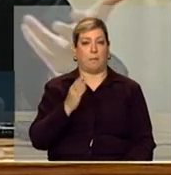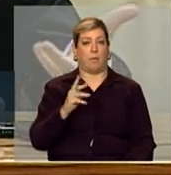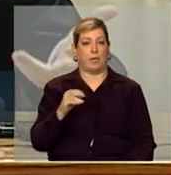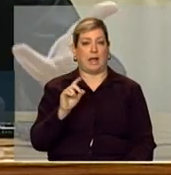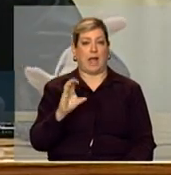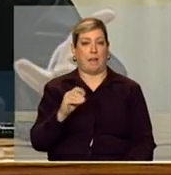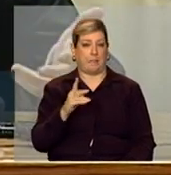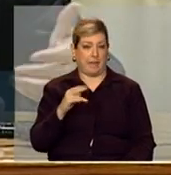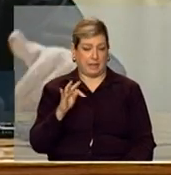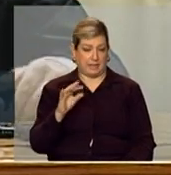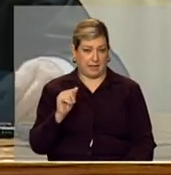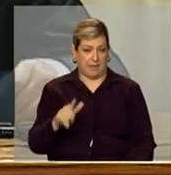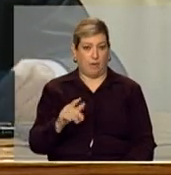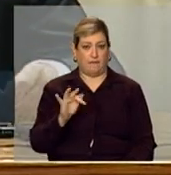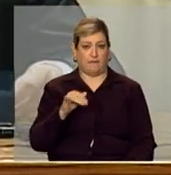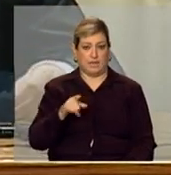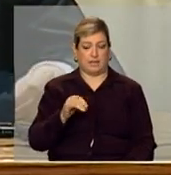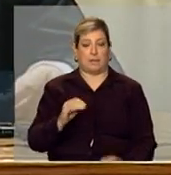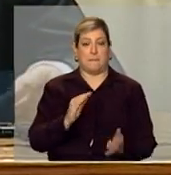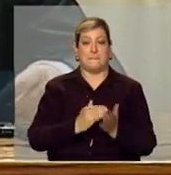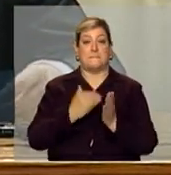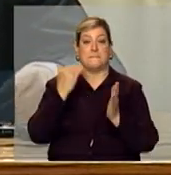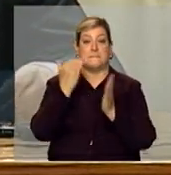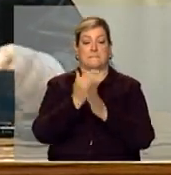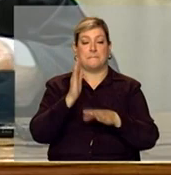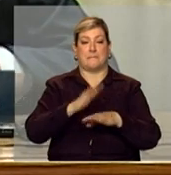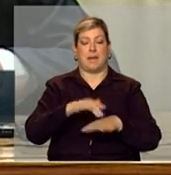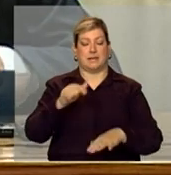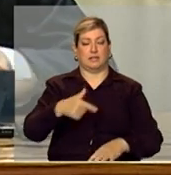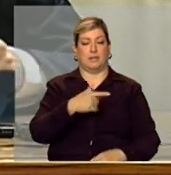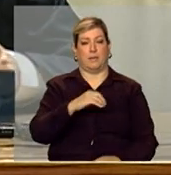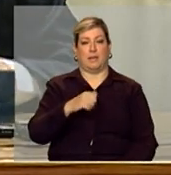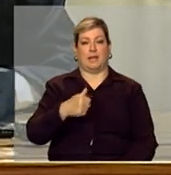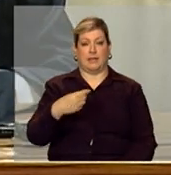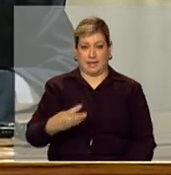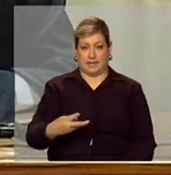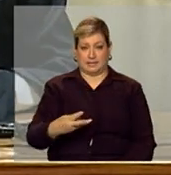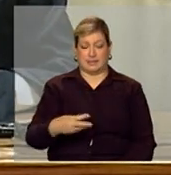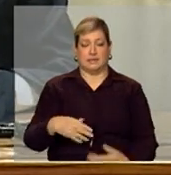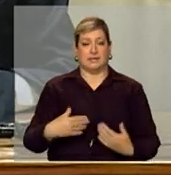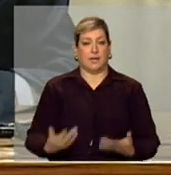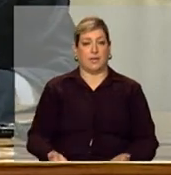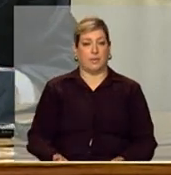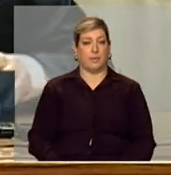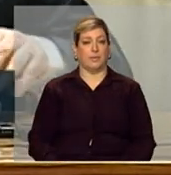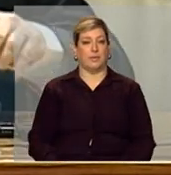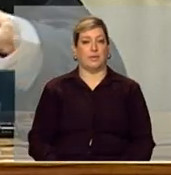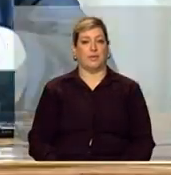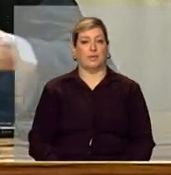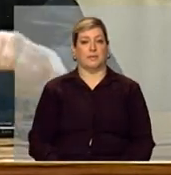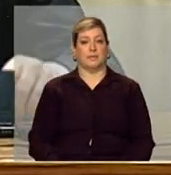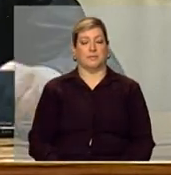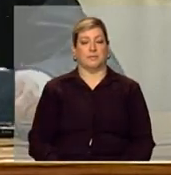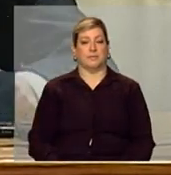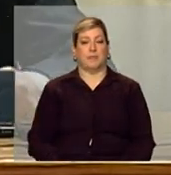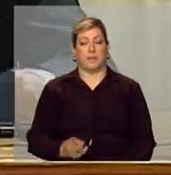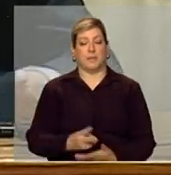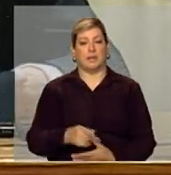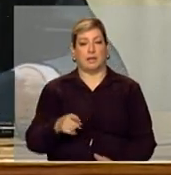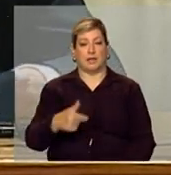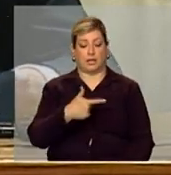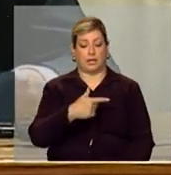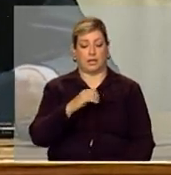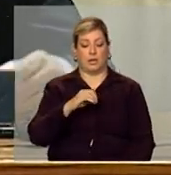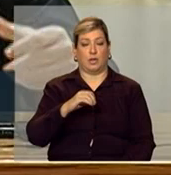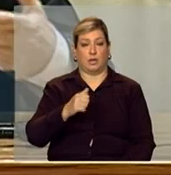investimento mais elevado em 2013 então Eh embora 2012